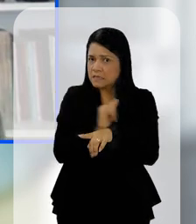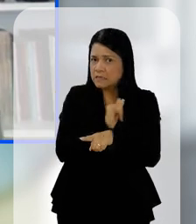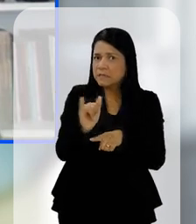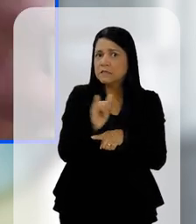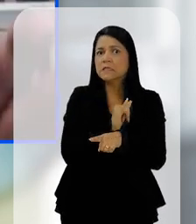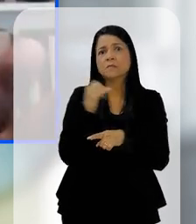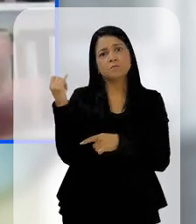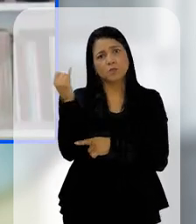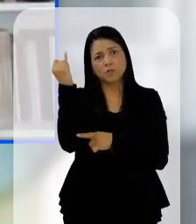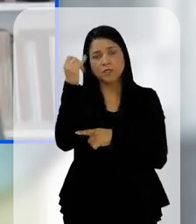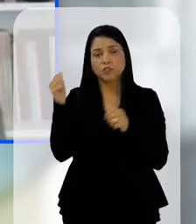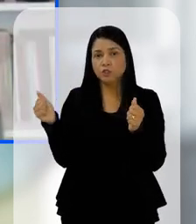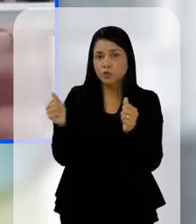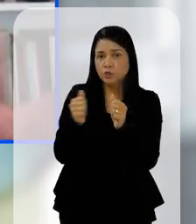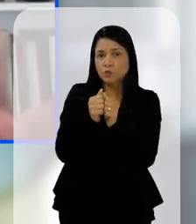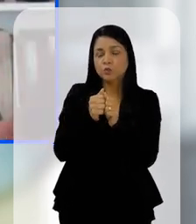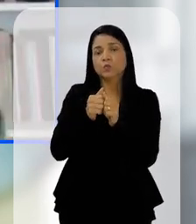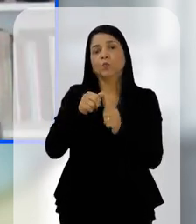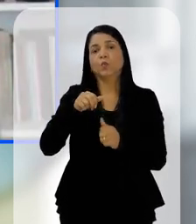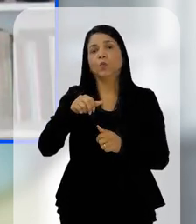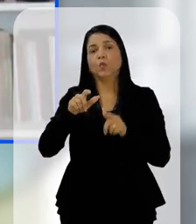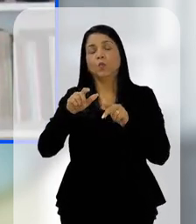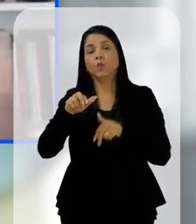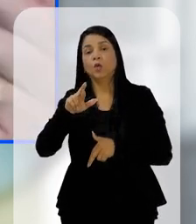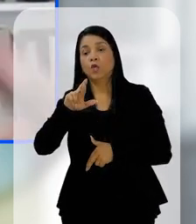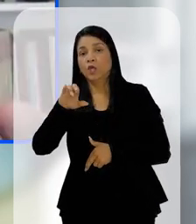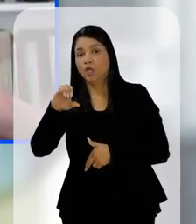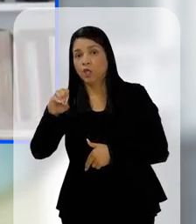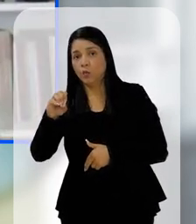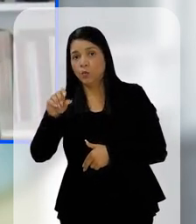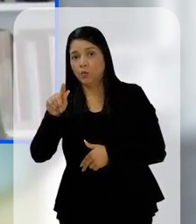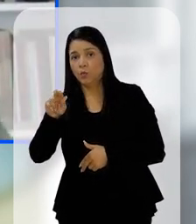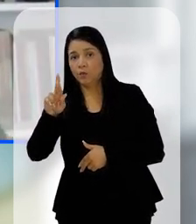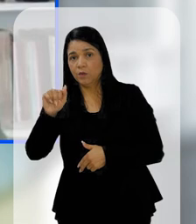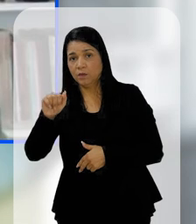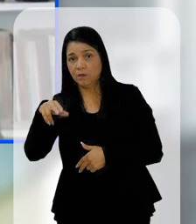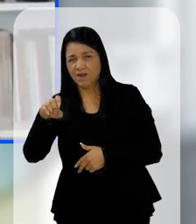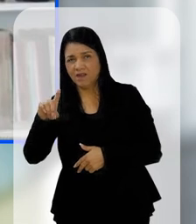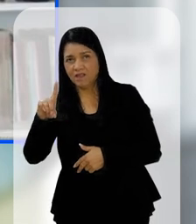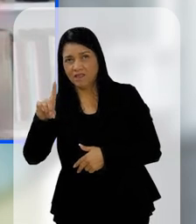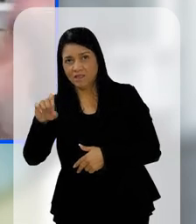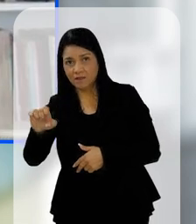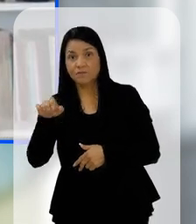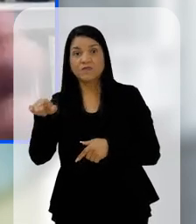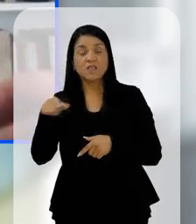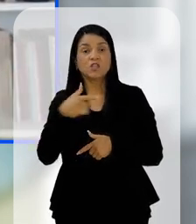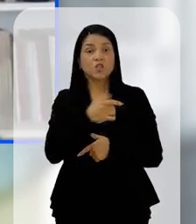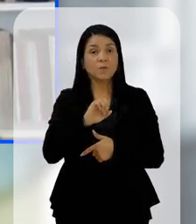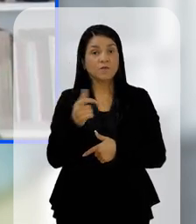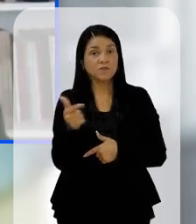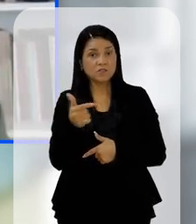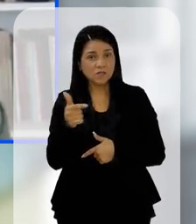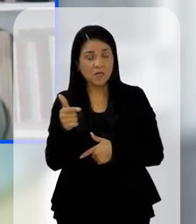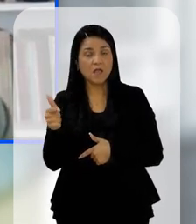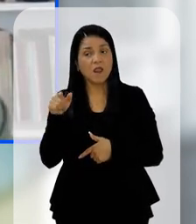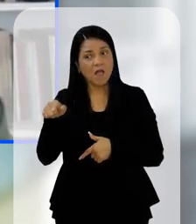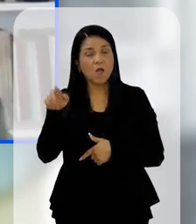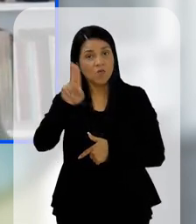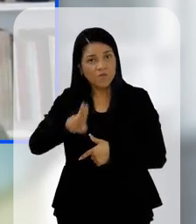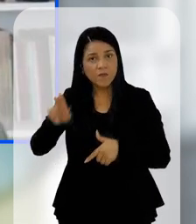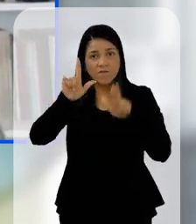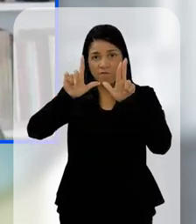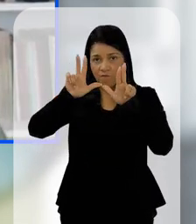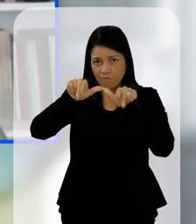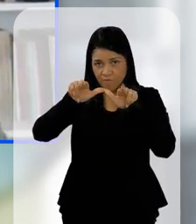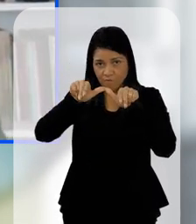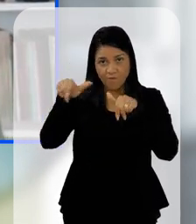estratégica, né, junto com o Rio Grande, que é uma cidade que também eu fiz uma manifestação em 2023, que é onde fica a Universidade Federal do Rio Grande.